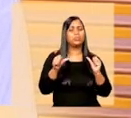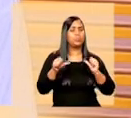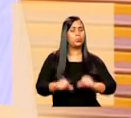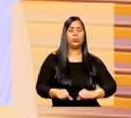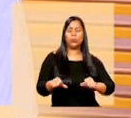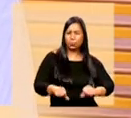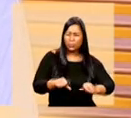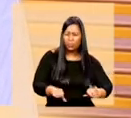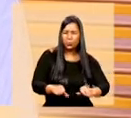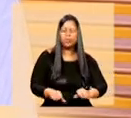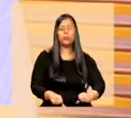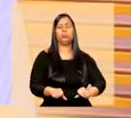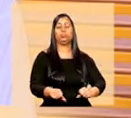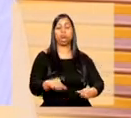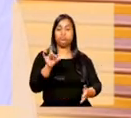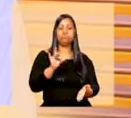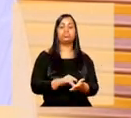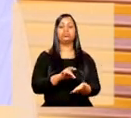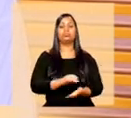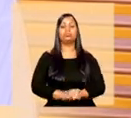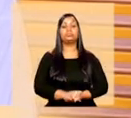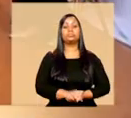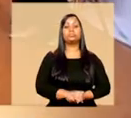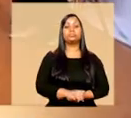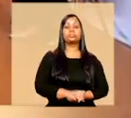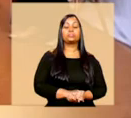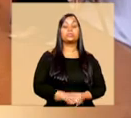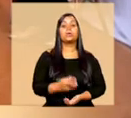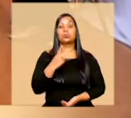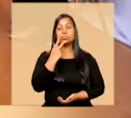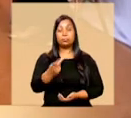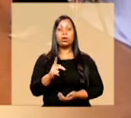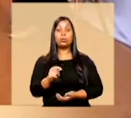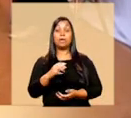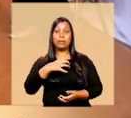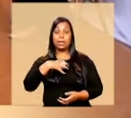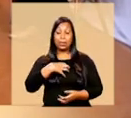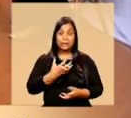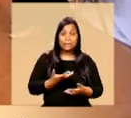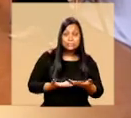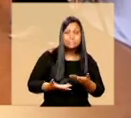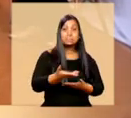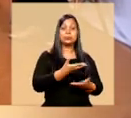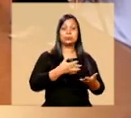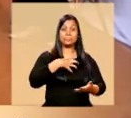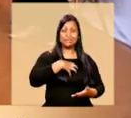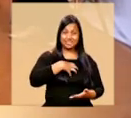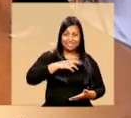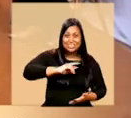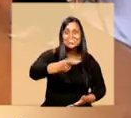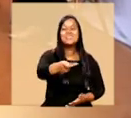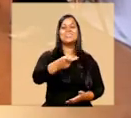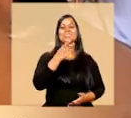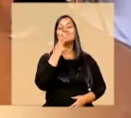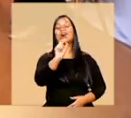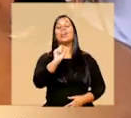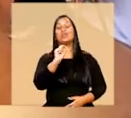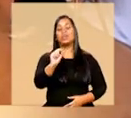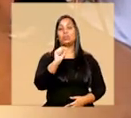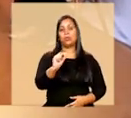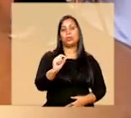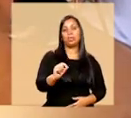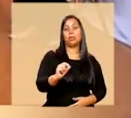ruim. Ruim mesmo. Doutor Piccolo, quando a gente fala em transplante, quais são hoje as chances do sucesso